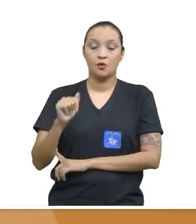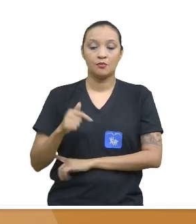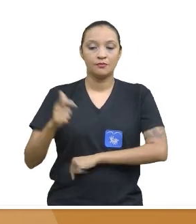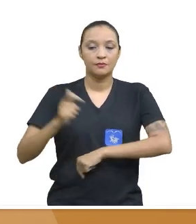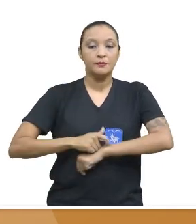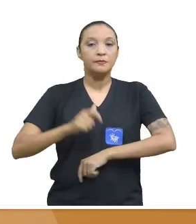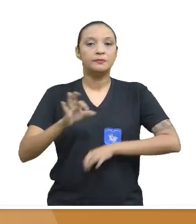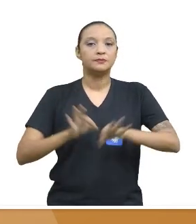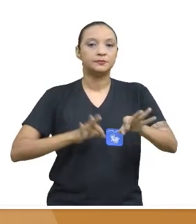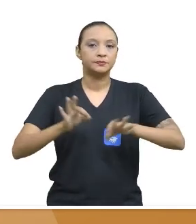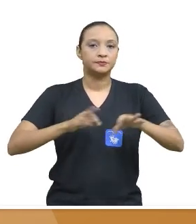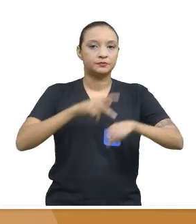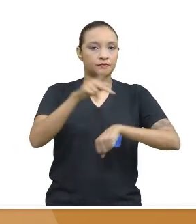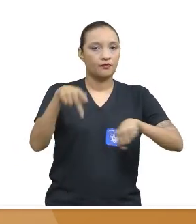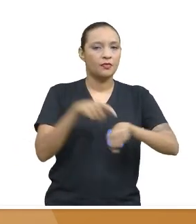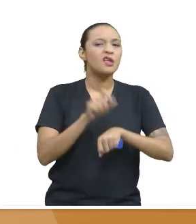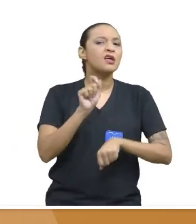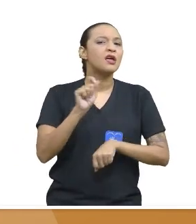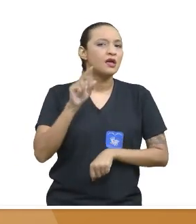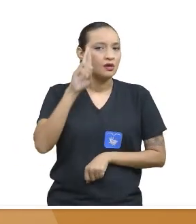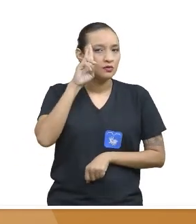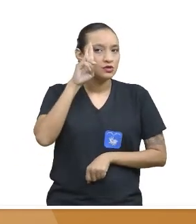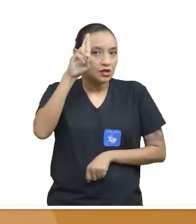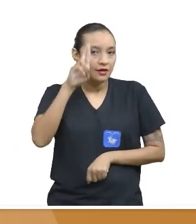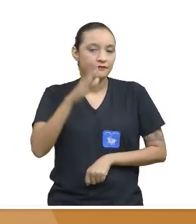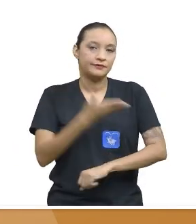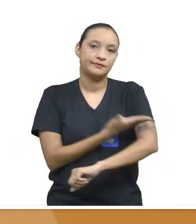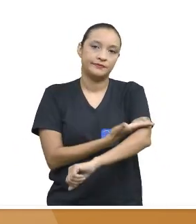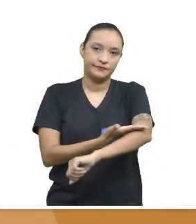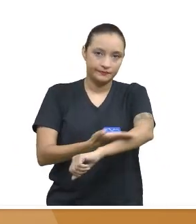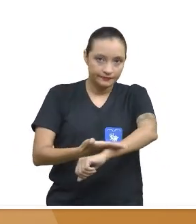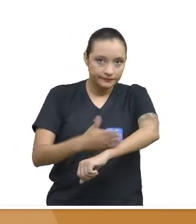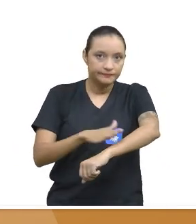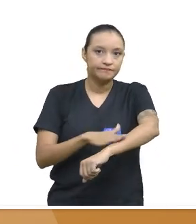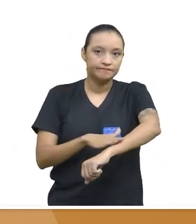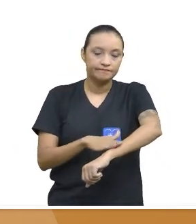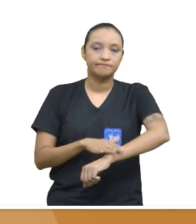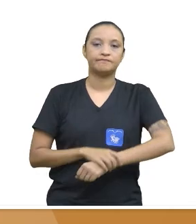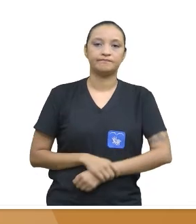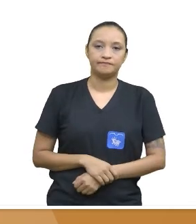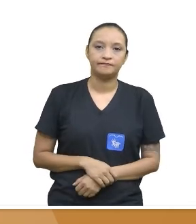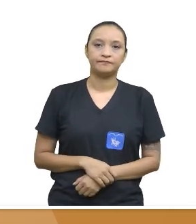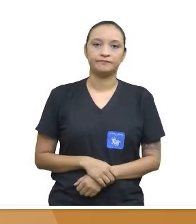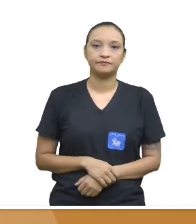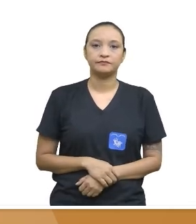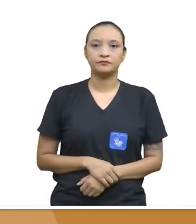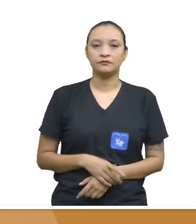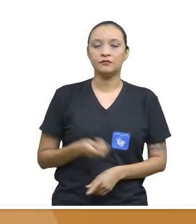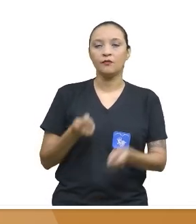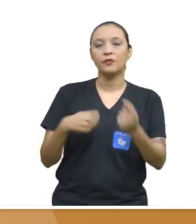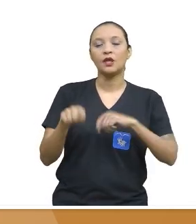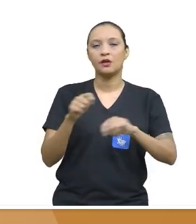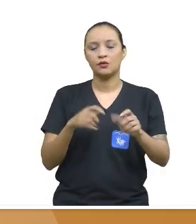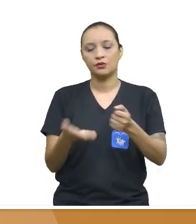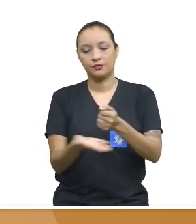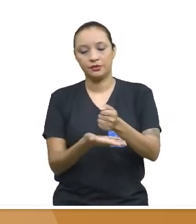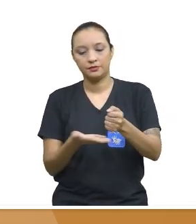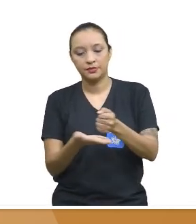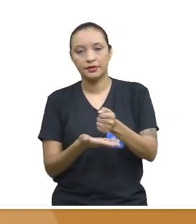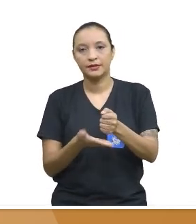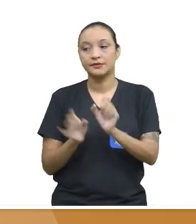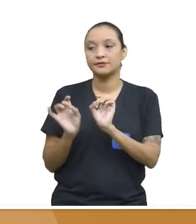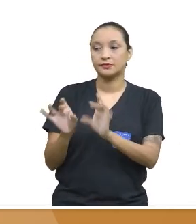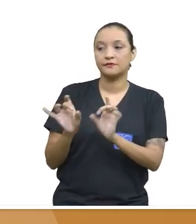o país, quem ficou no comando foram os brancos. Tá? A economia continuou a ser base da